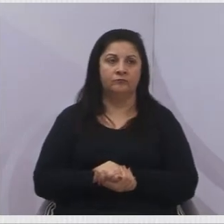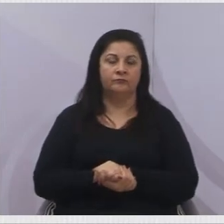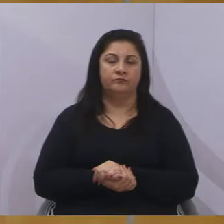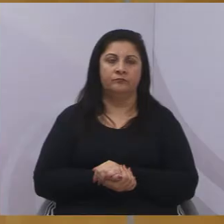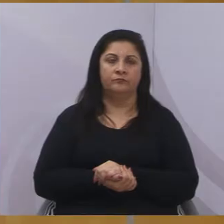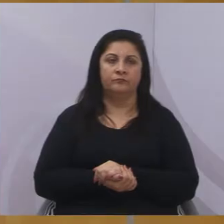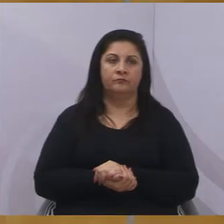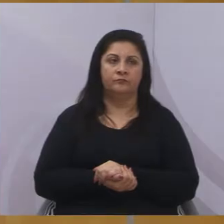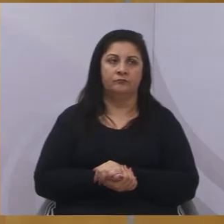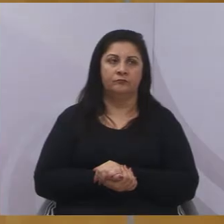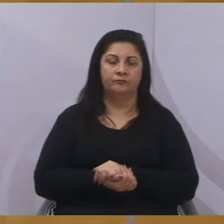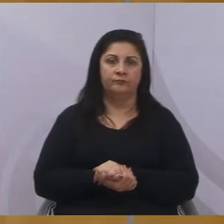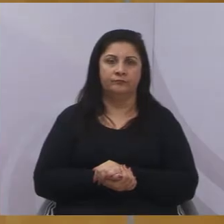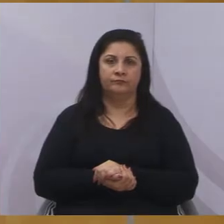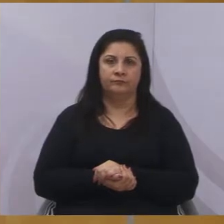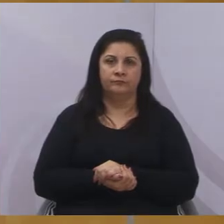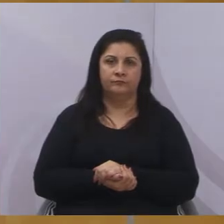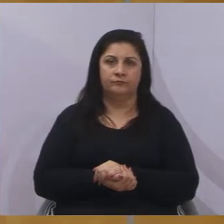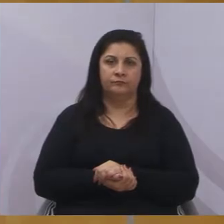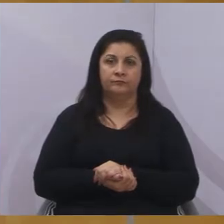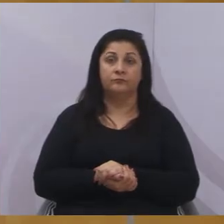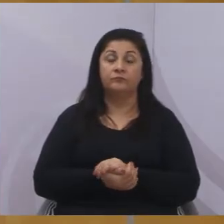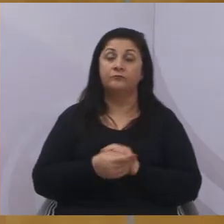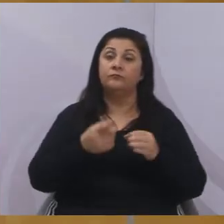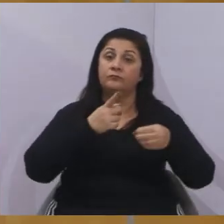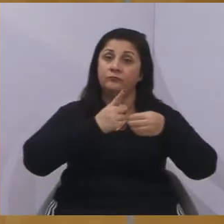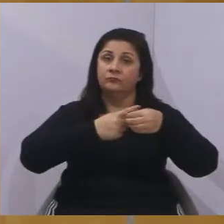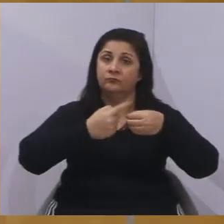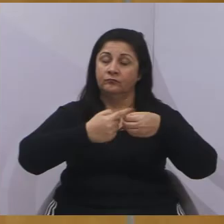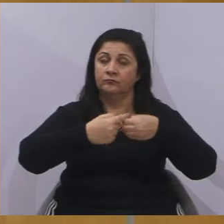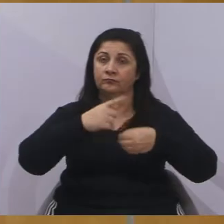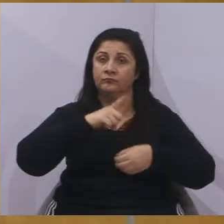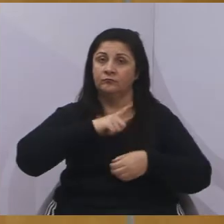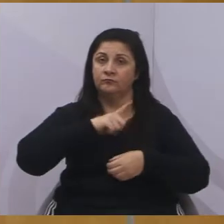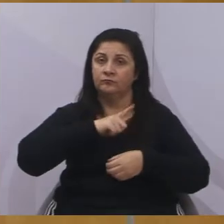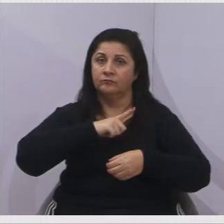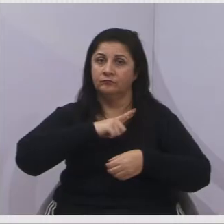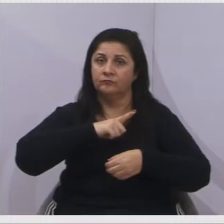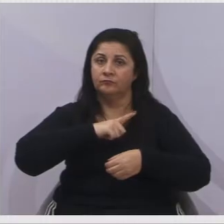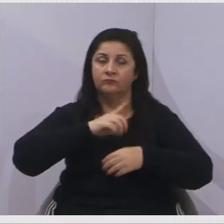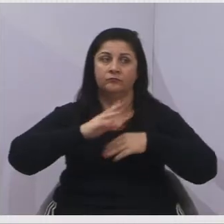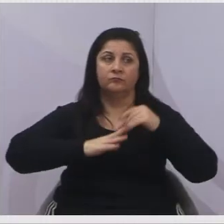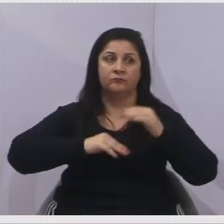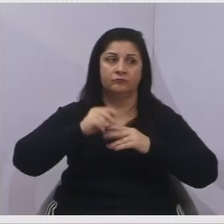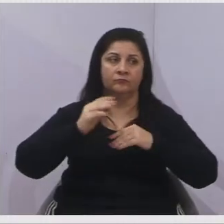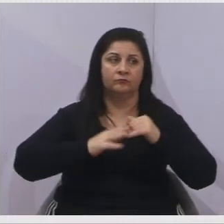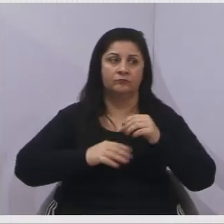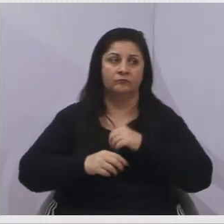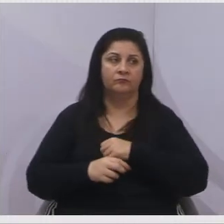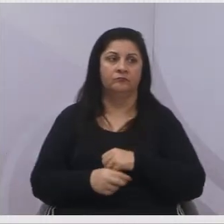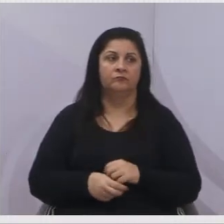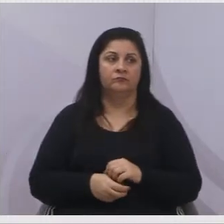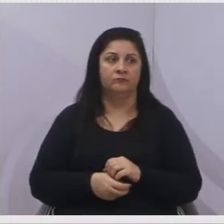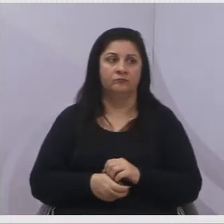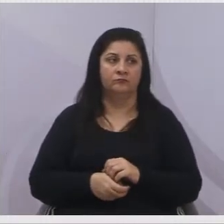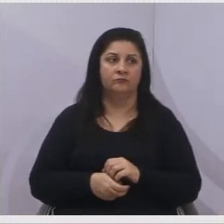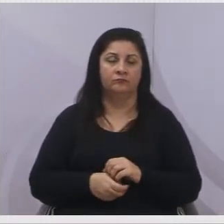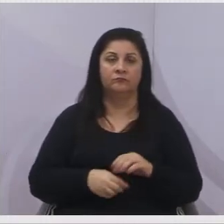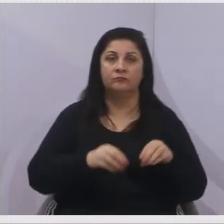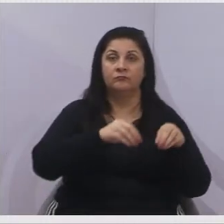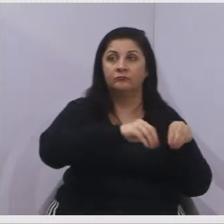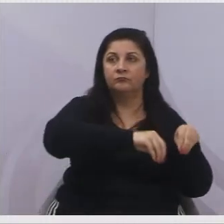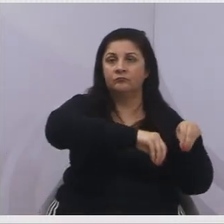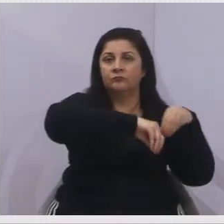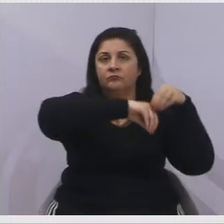Os principais municípios com referência para tratamentos fora domicílio, que são o